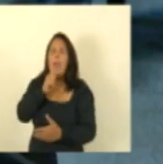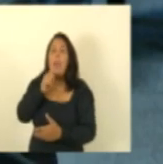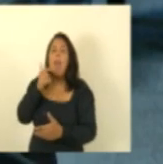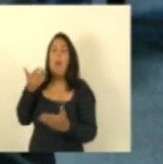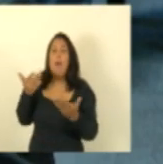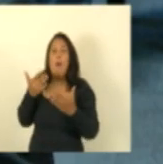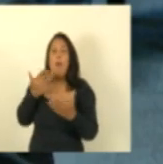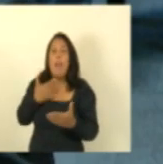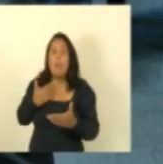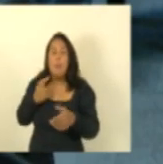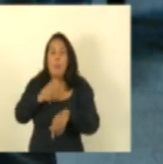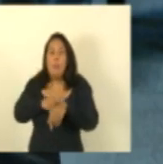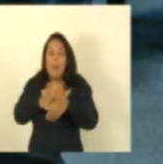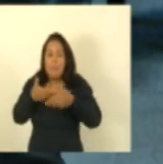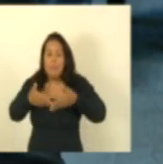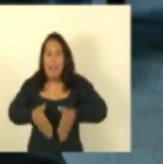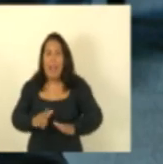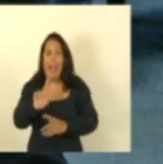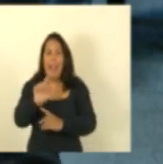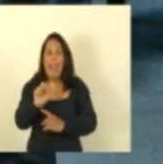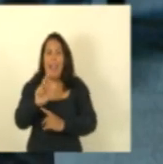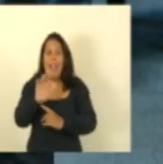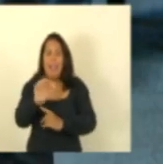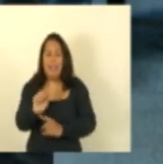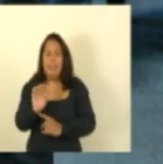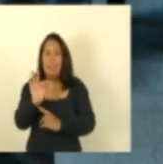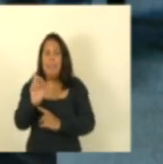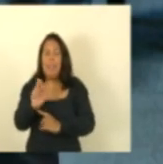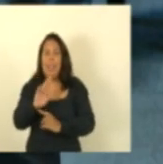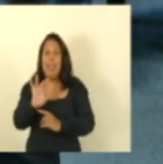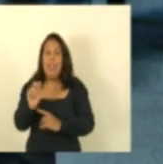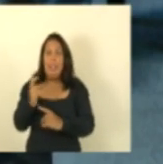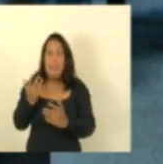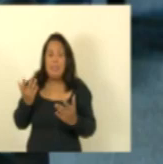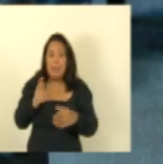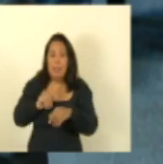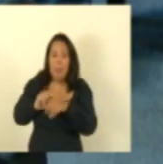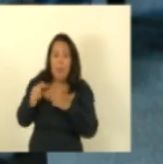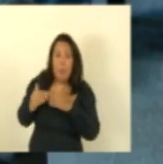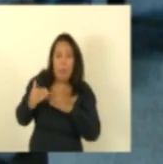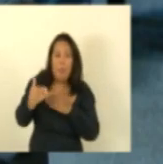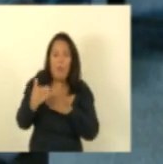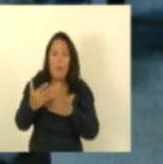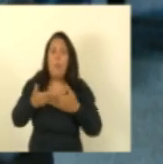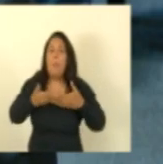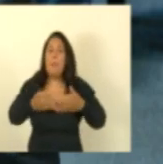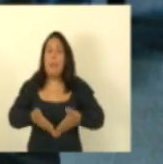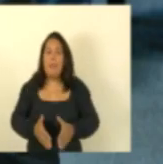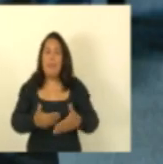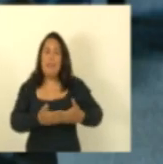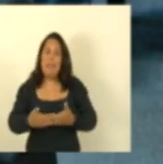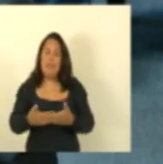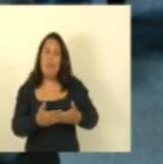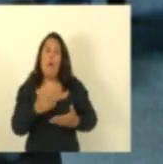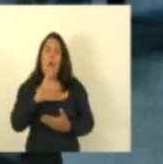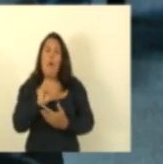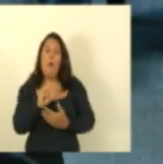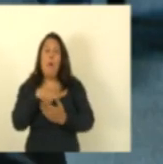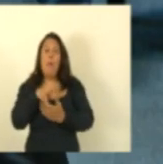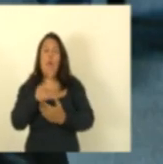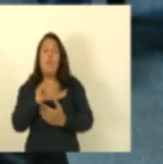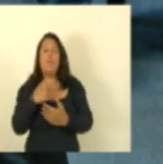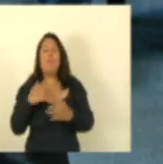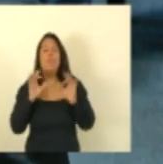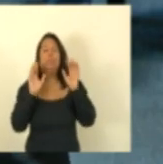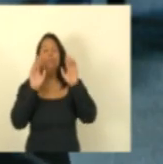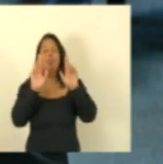momento, a Lara Ferreira, e ele deve ganhar o neném dele daqui a pouco, que é o Rômulo. Então, nós desejamos aí muita